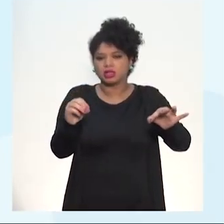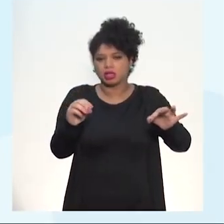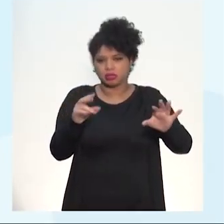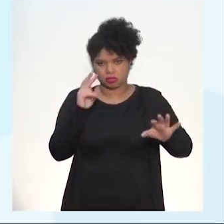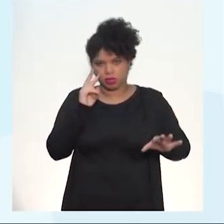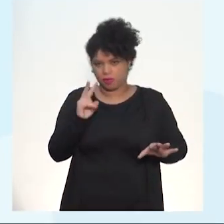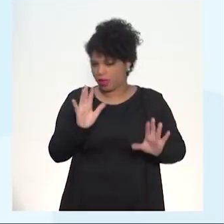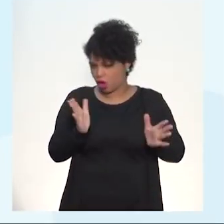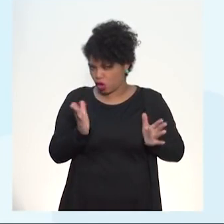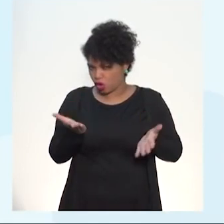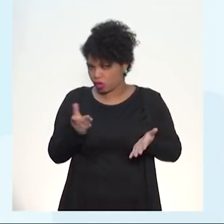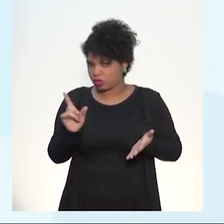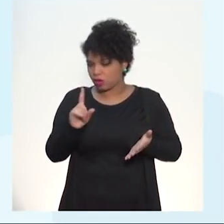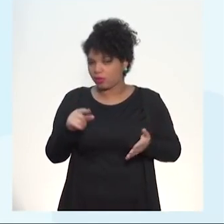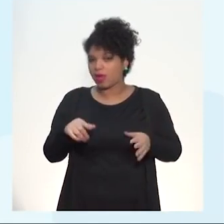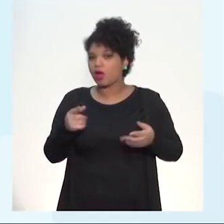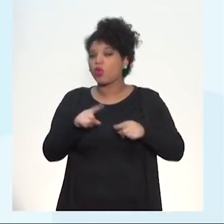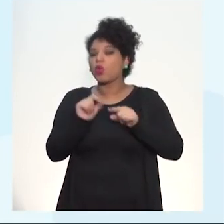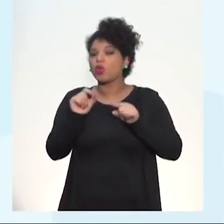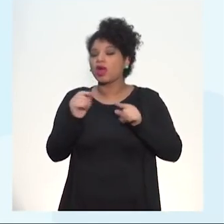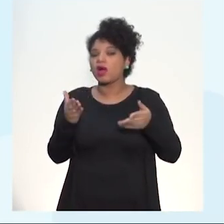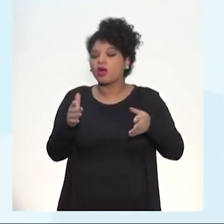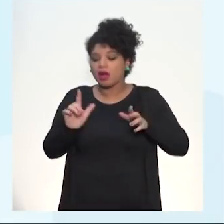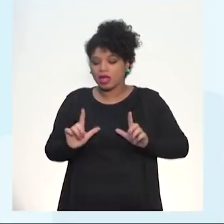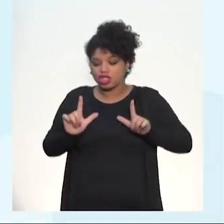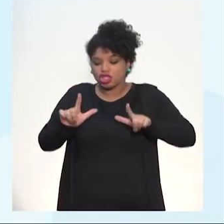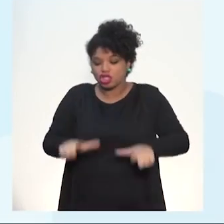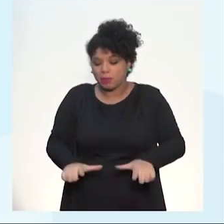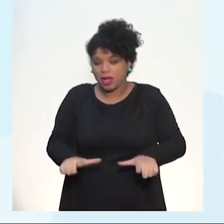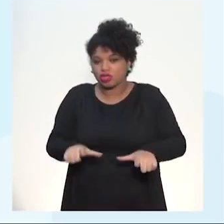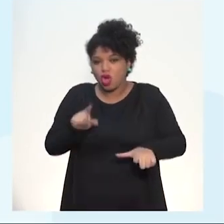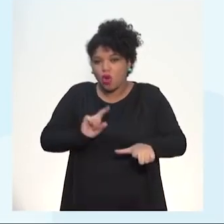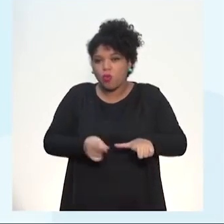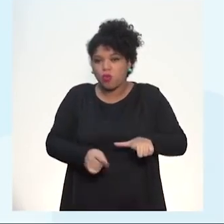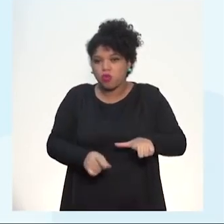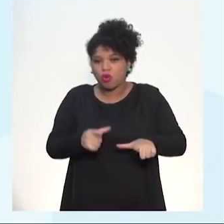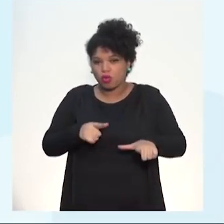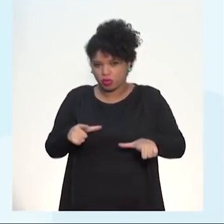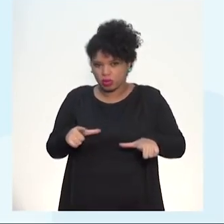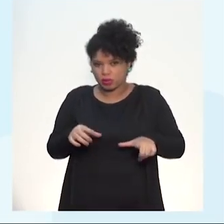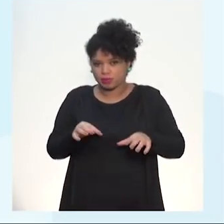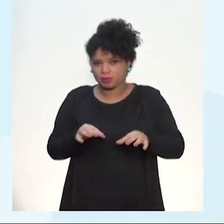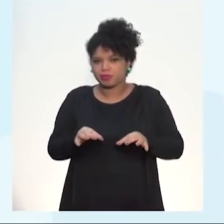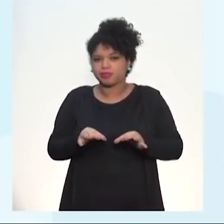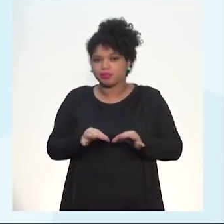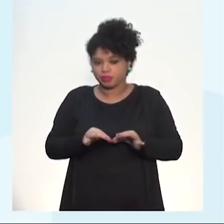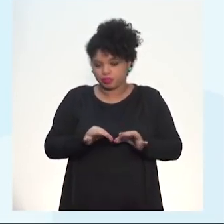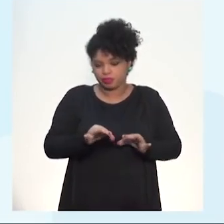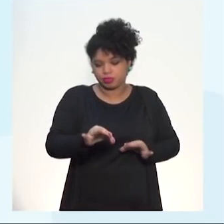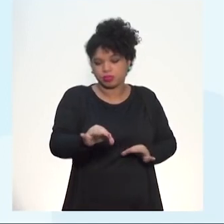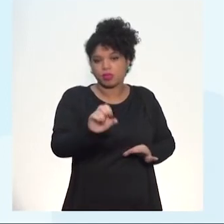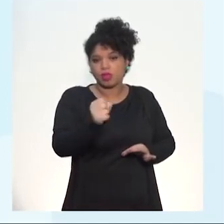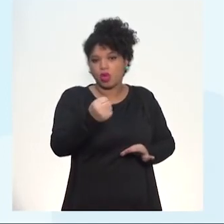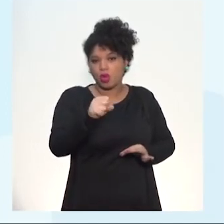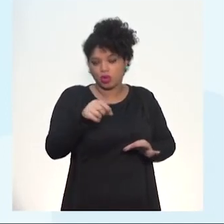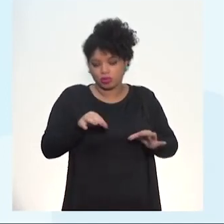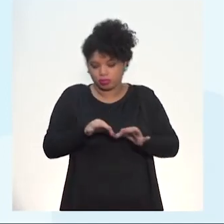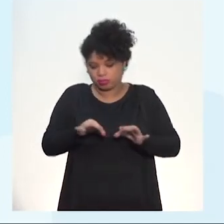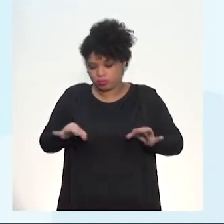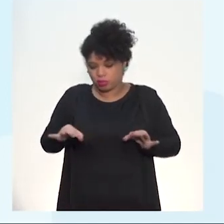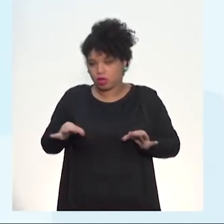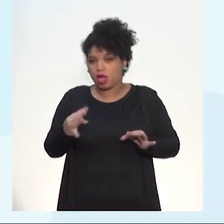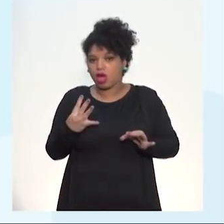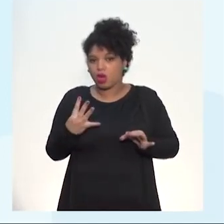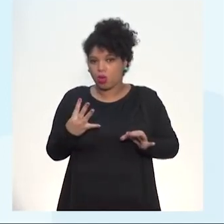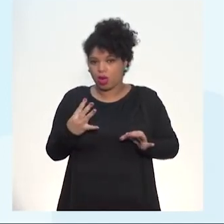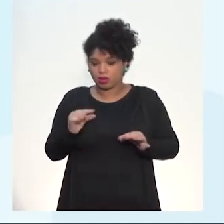bom? Parte de baixo, que é a que a gente vai olhar agora. A gente tem lá de comprimento 8 metros, de largura 4 metros e